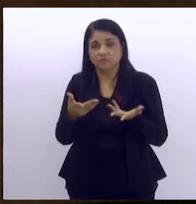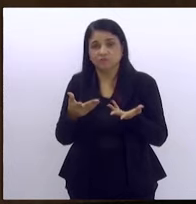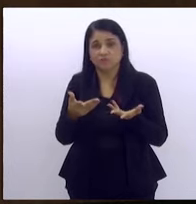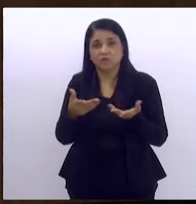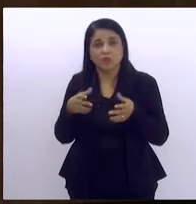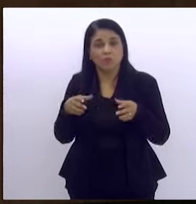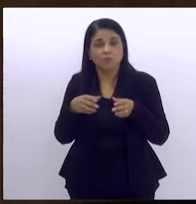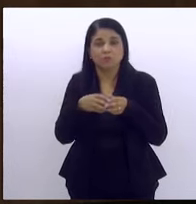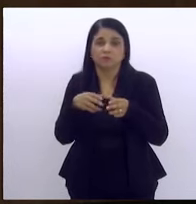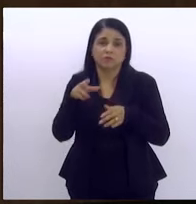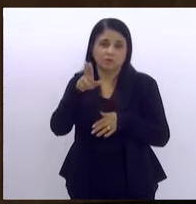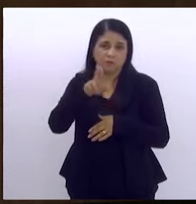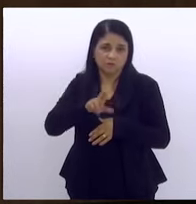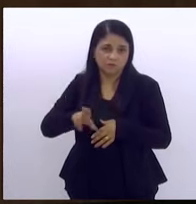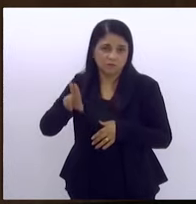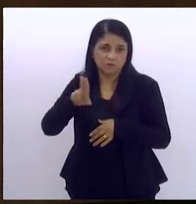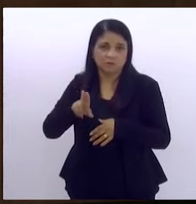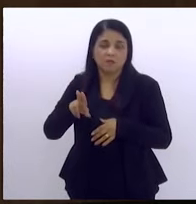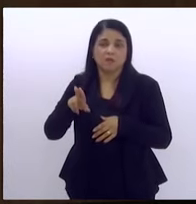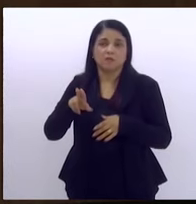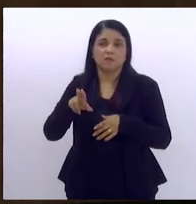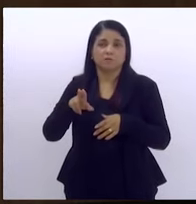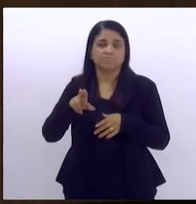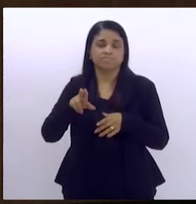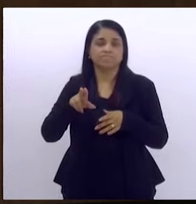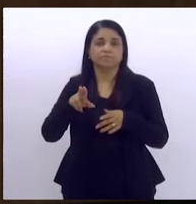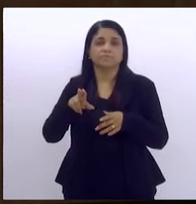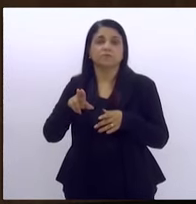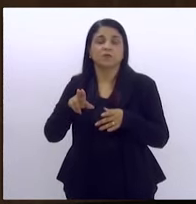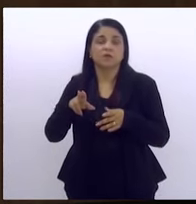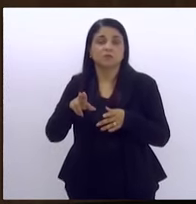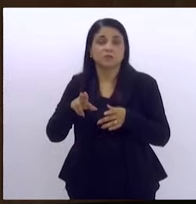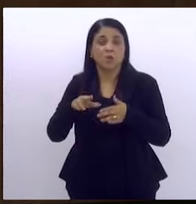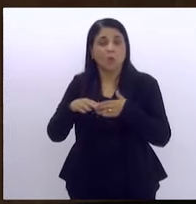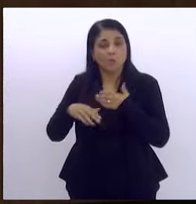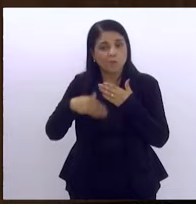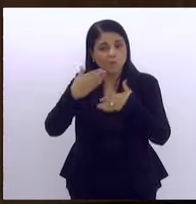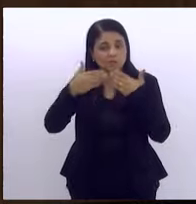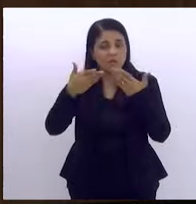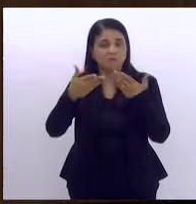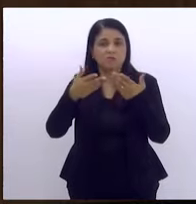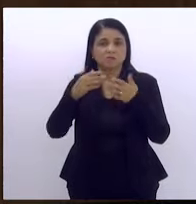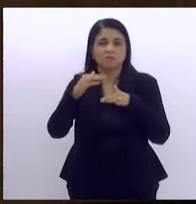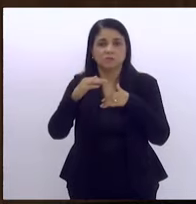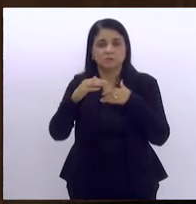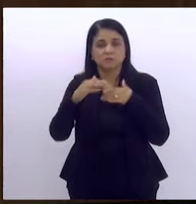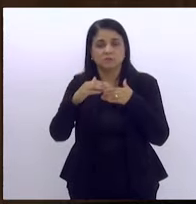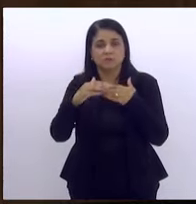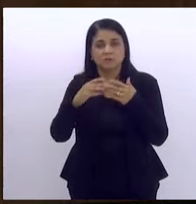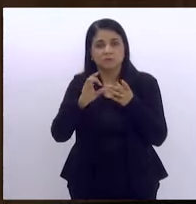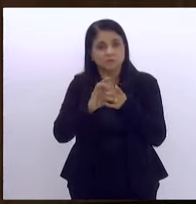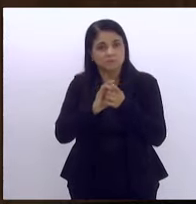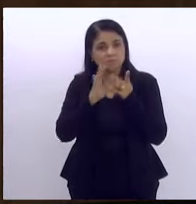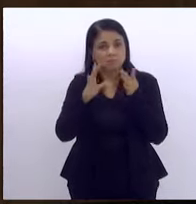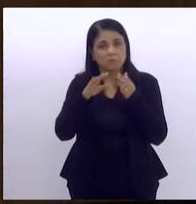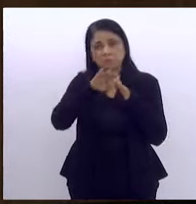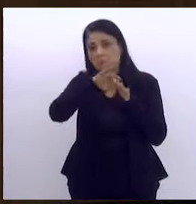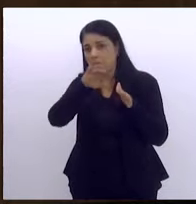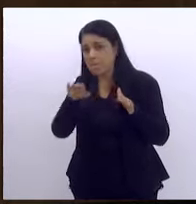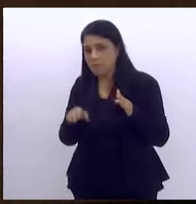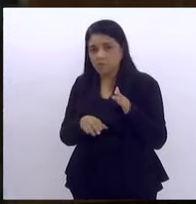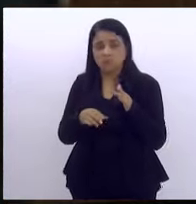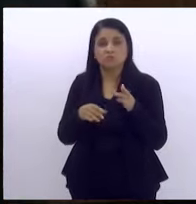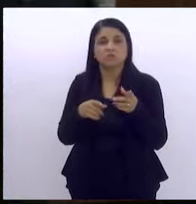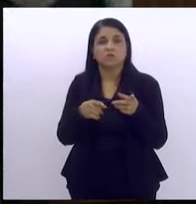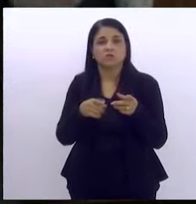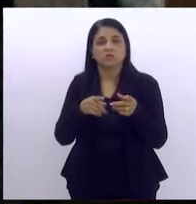isso rebaixa muito o processo democrático e também, de alguma forma, contribui para a